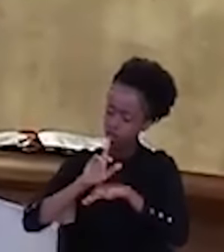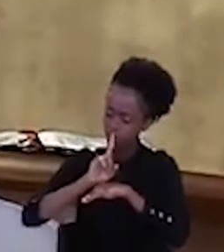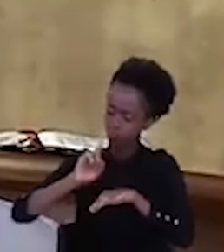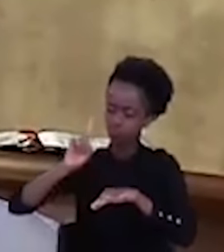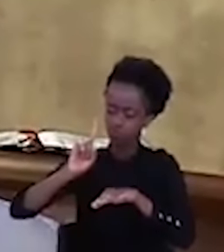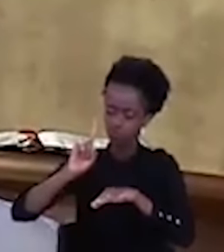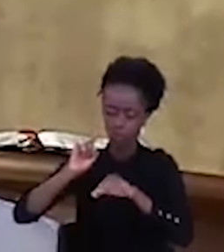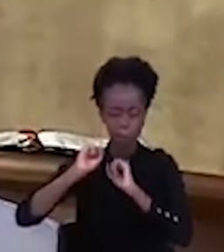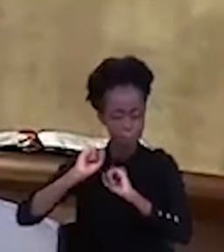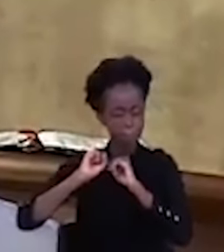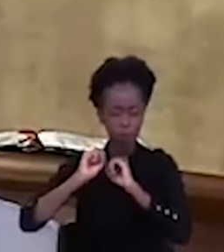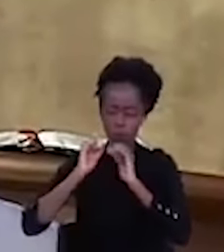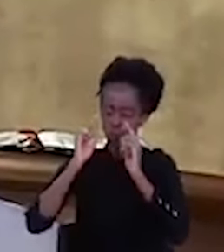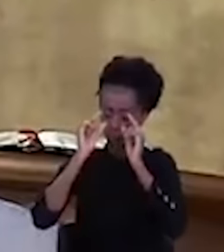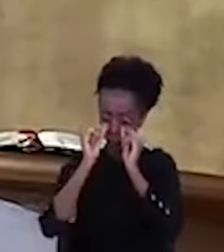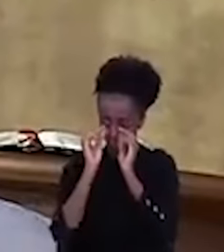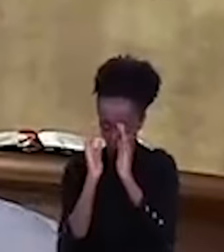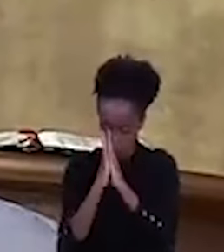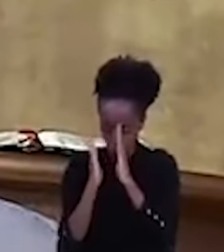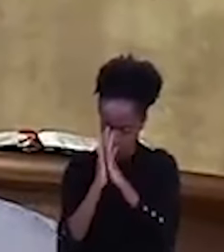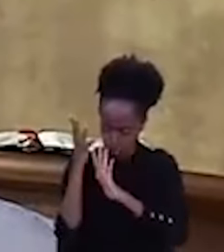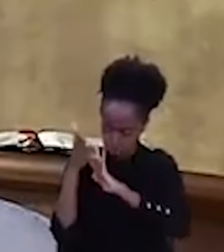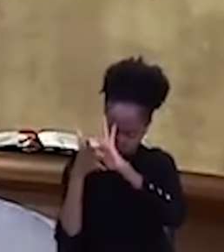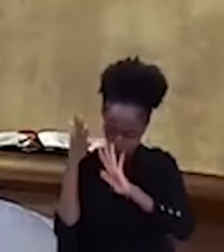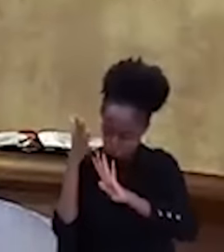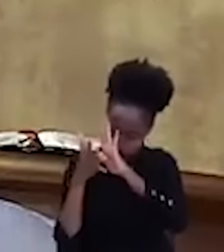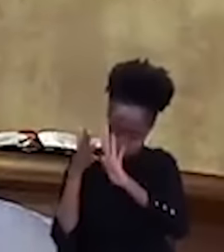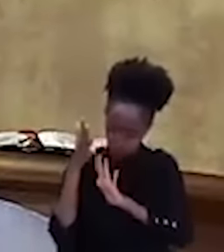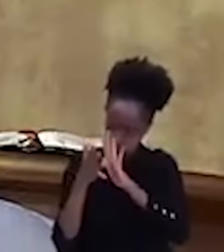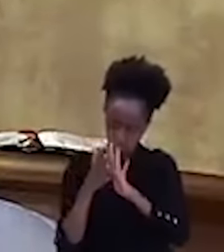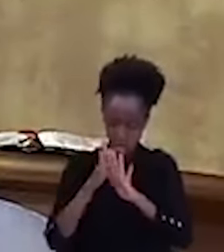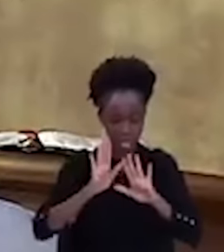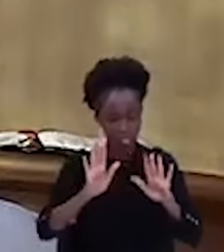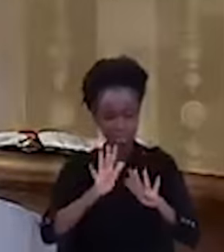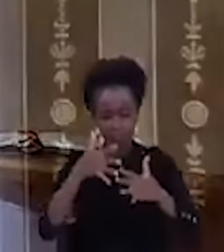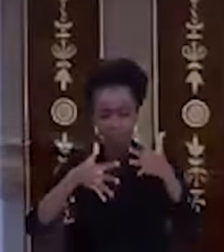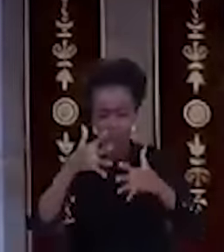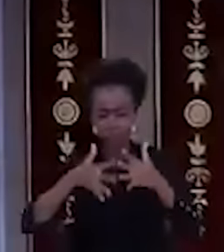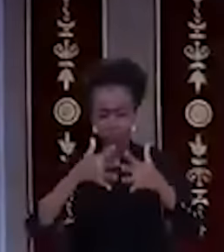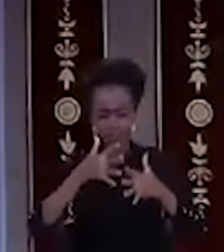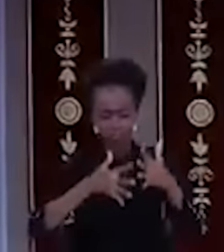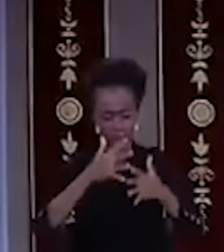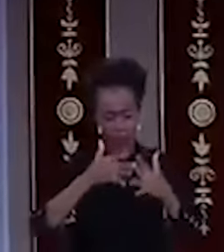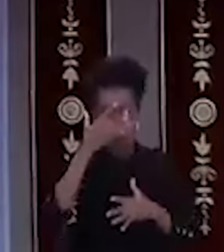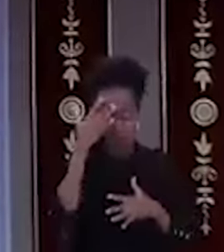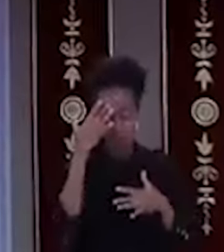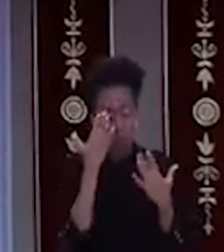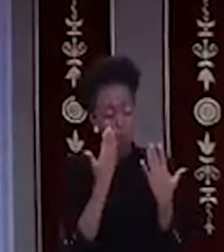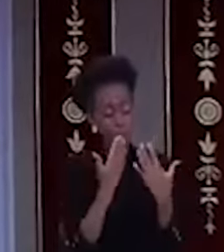seus olhos para que você possa se concentrar. Não permita que nada nem ninguém distraia a